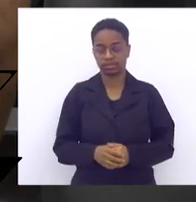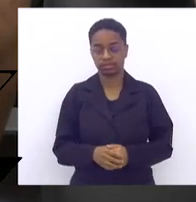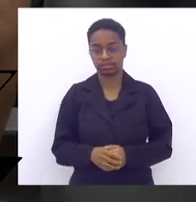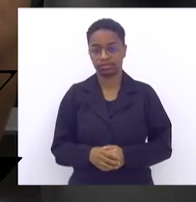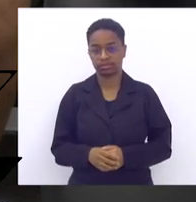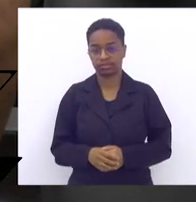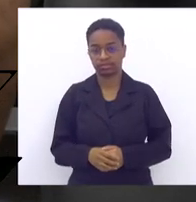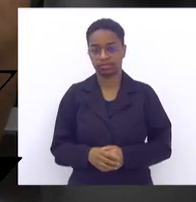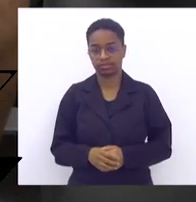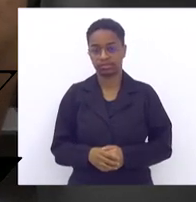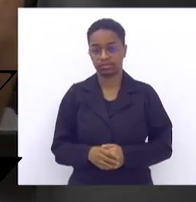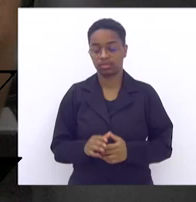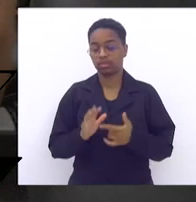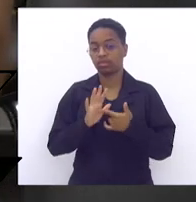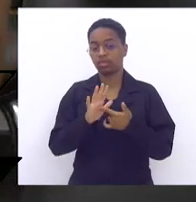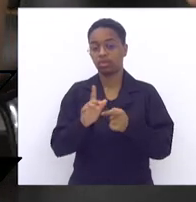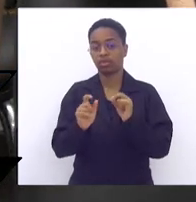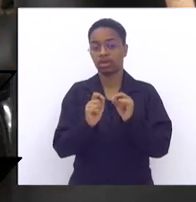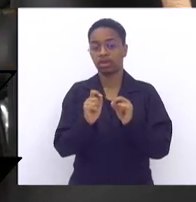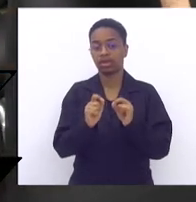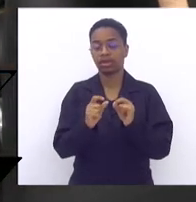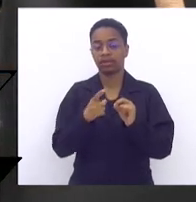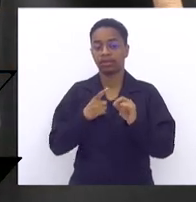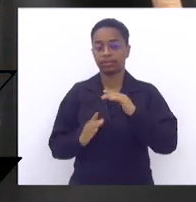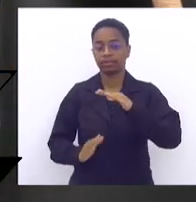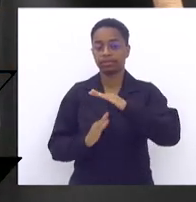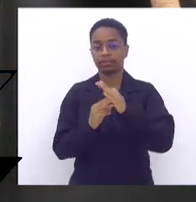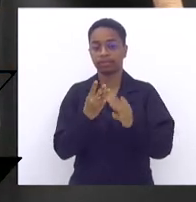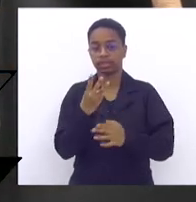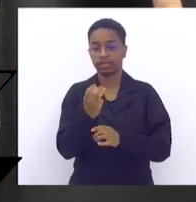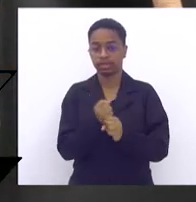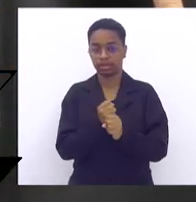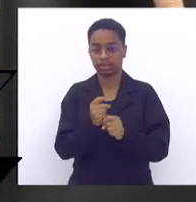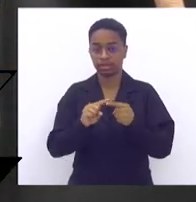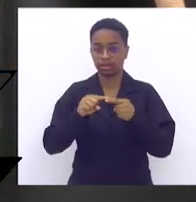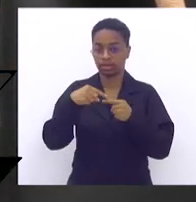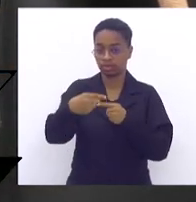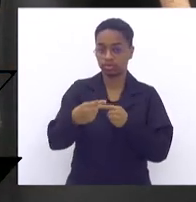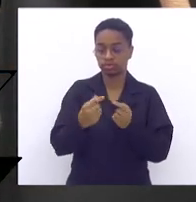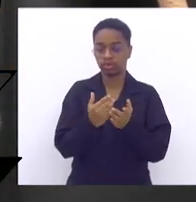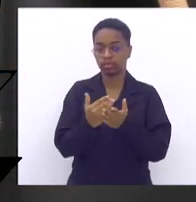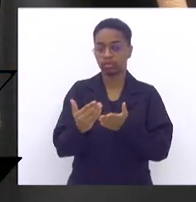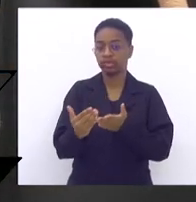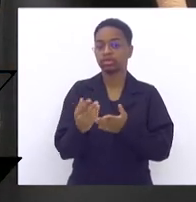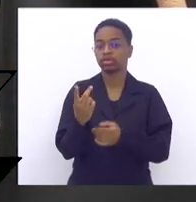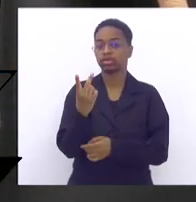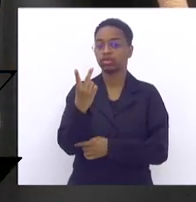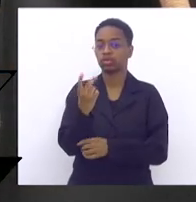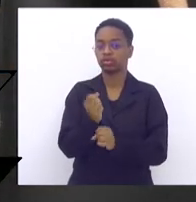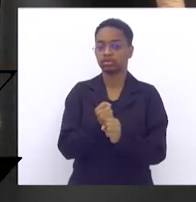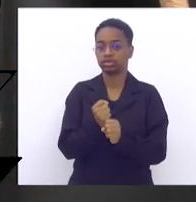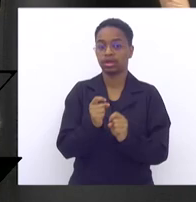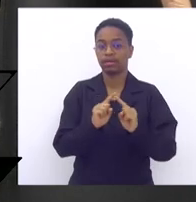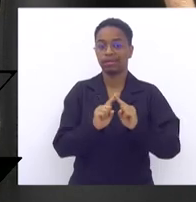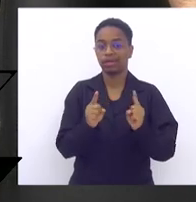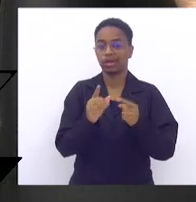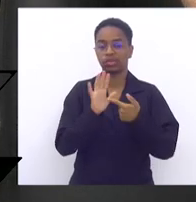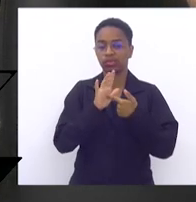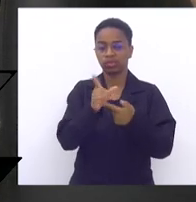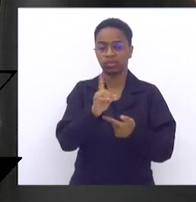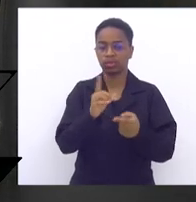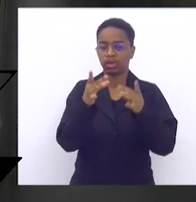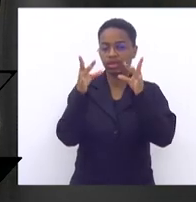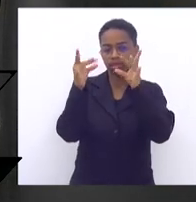a prescrição é de 3 e, a partir daí, a prescrição é de 2. Mas ele não detalha, conforme fez